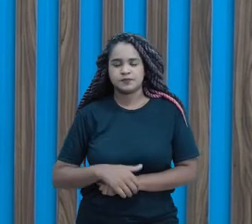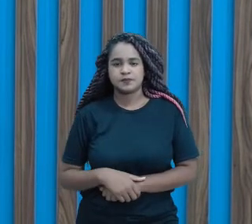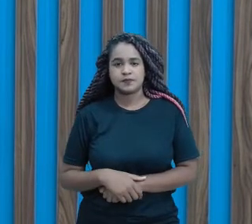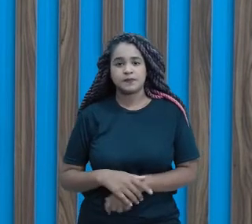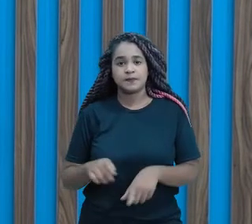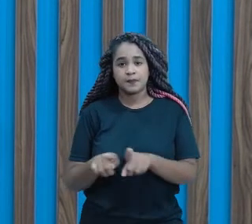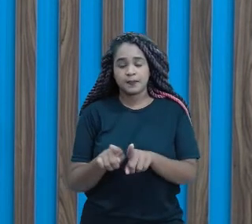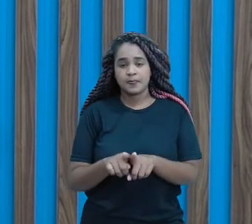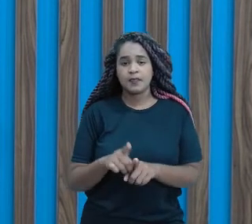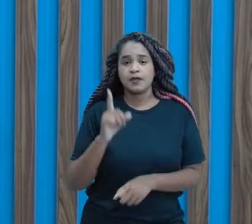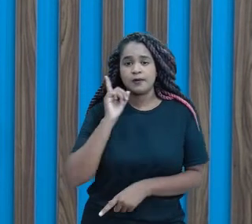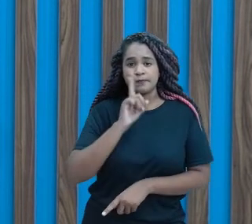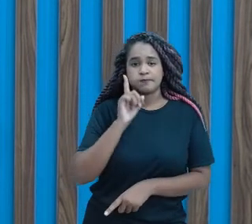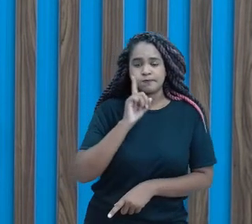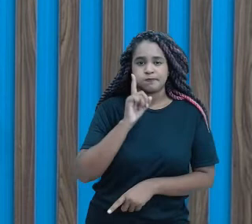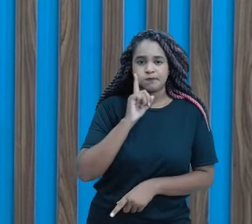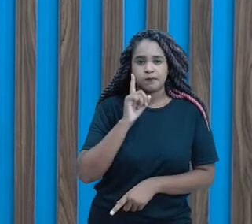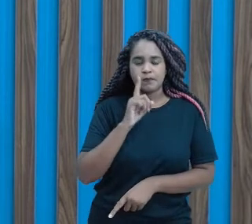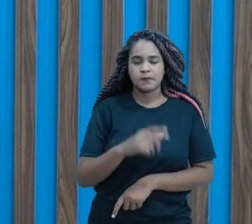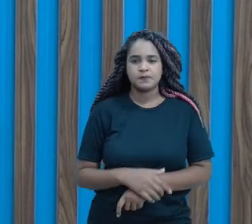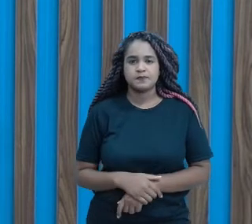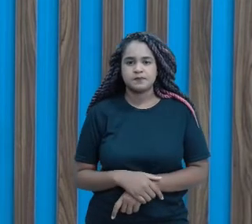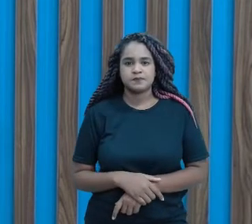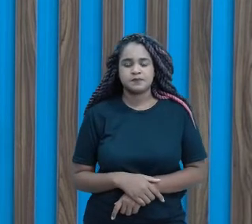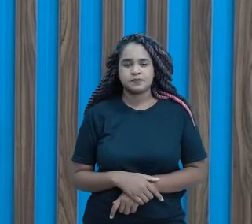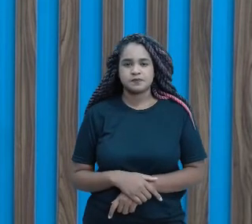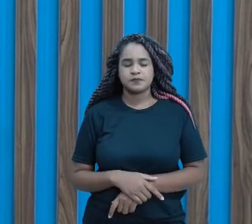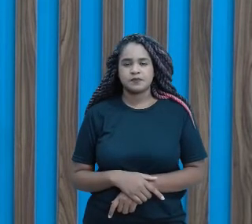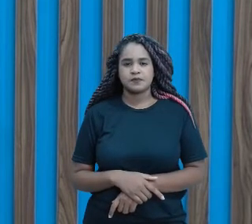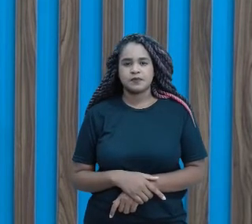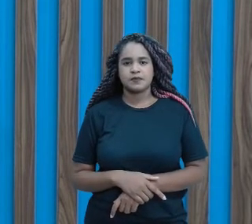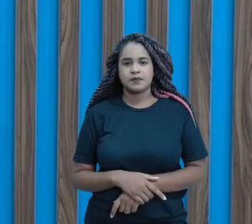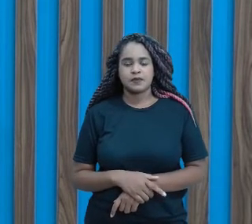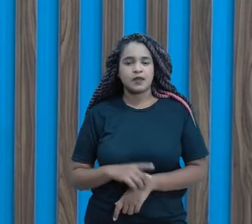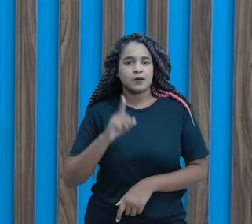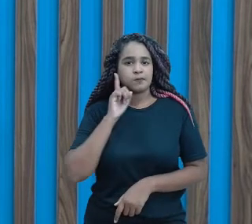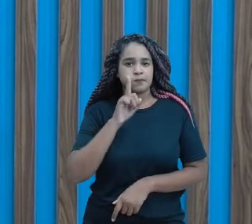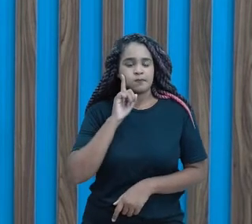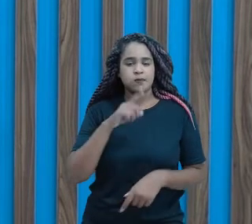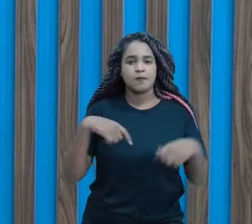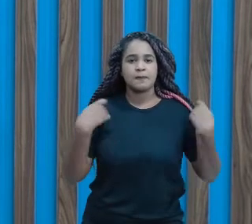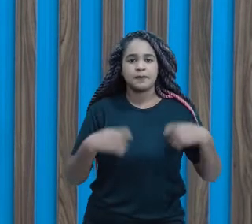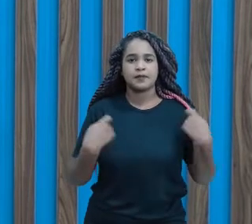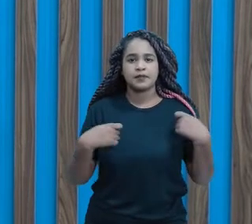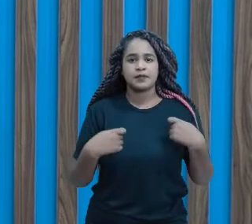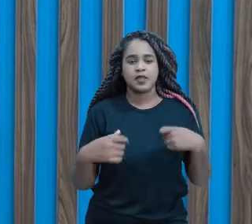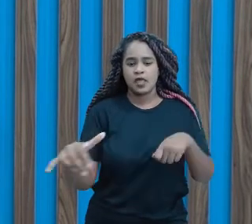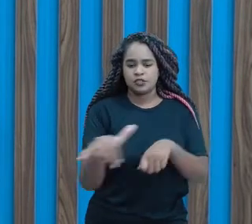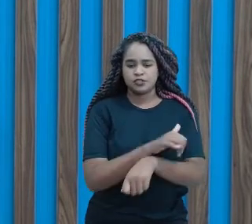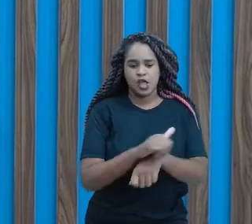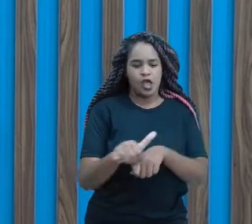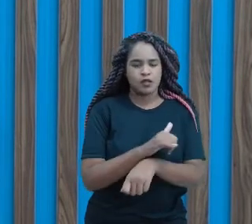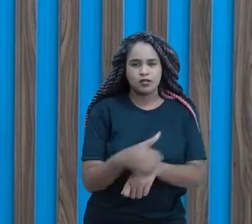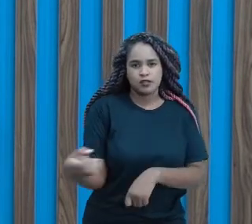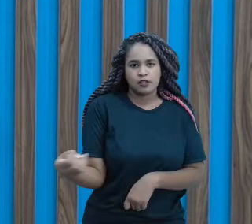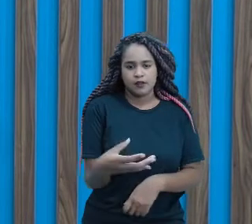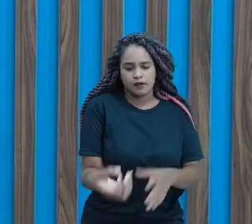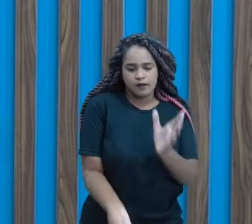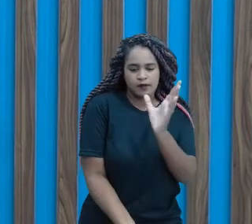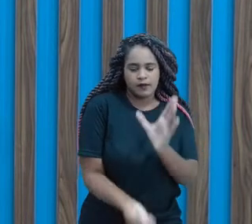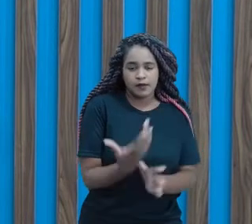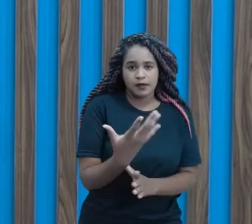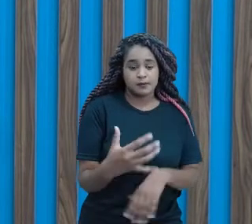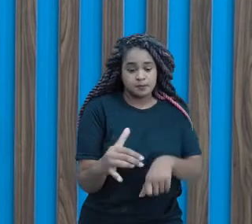os Estados Unidos, né, para lidar com esses países, ele está tendo que se utilizar de outras estratégias, né? Dentre